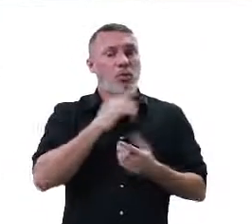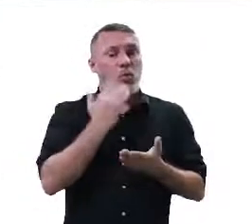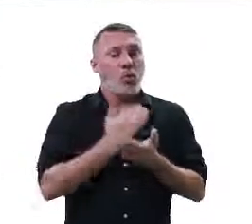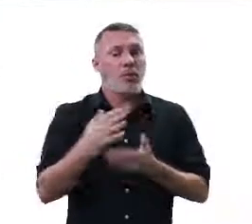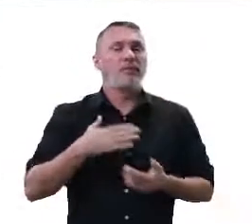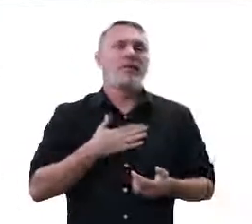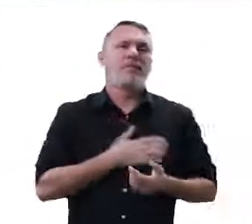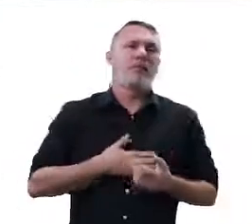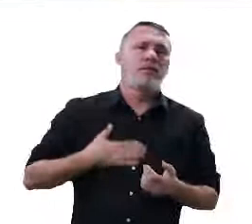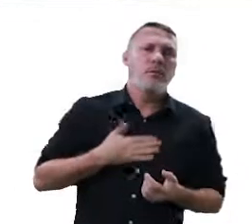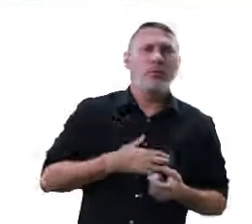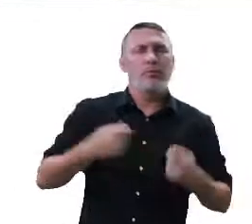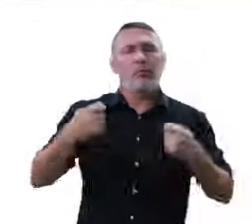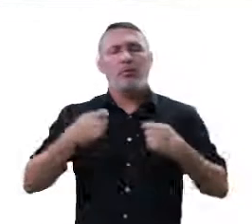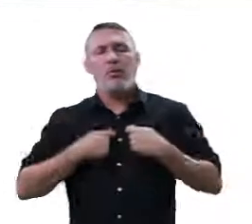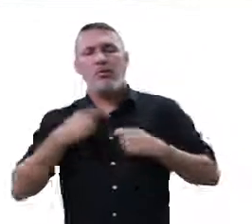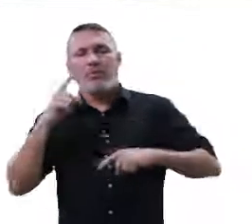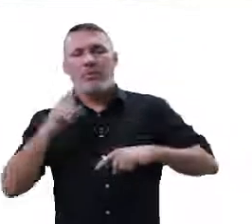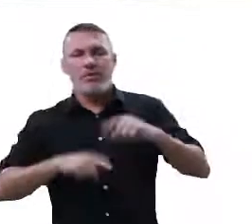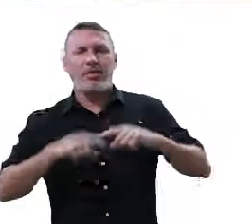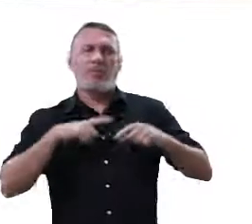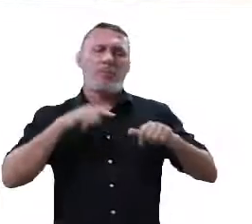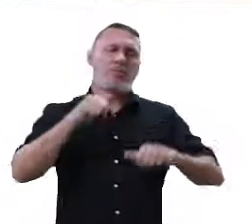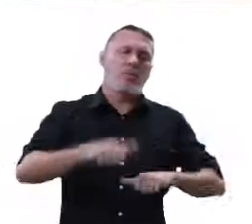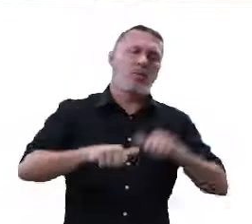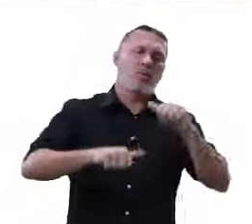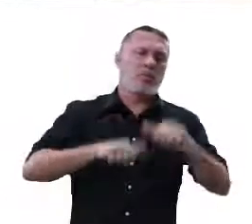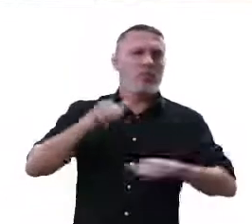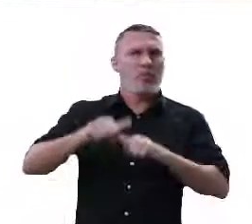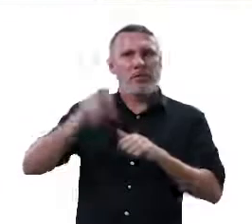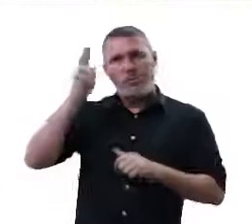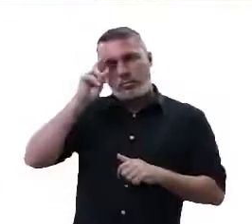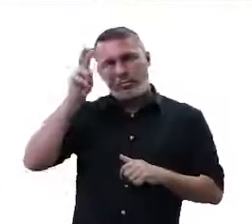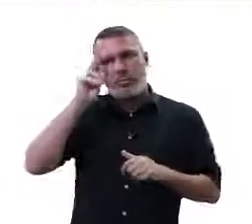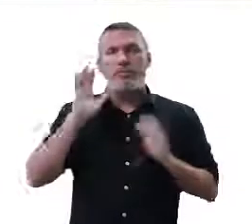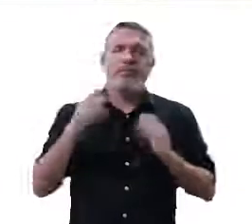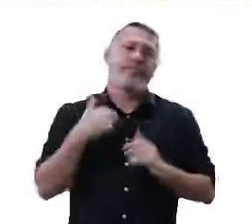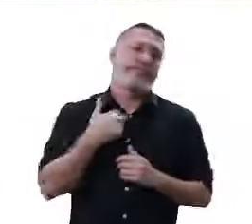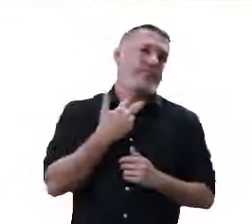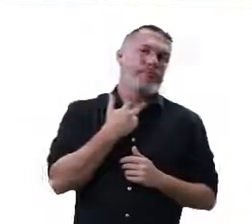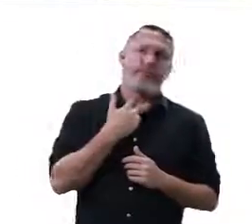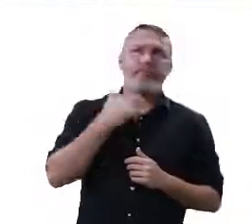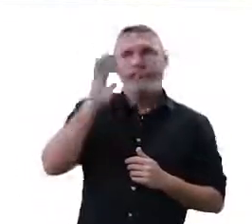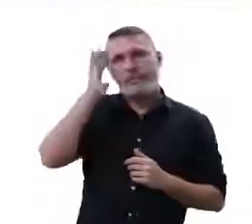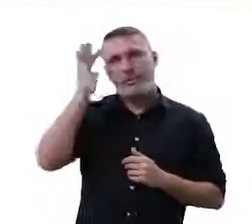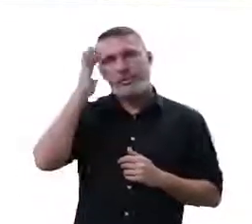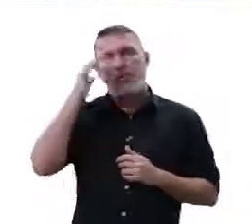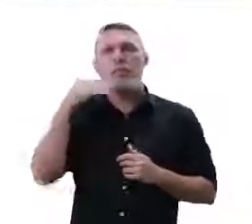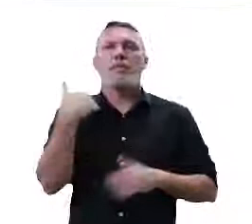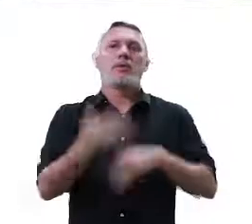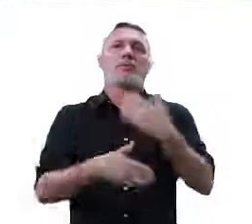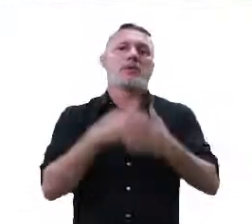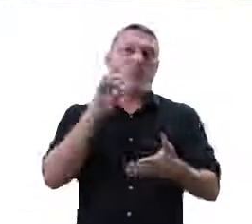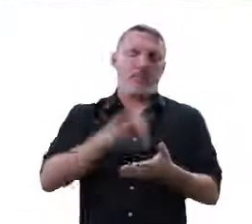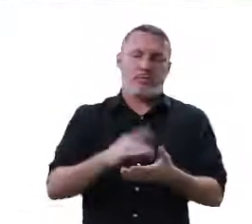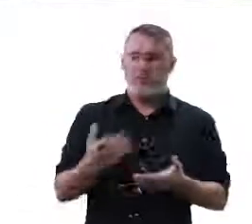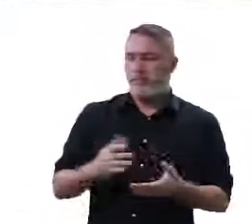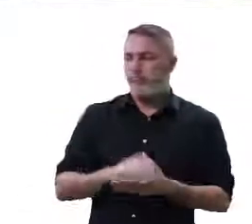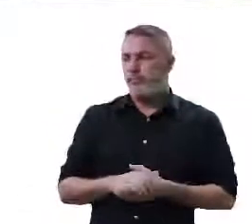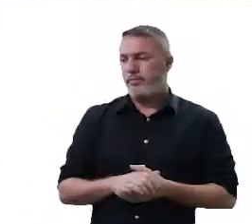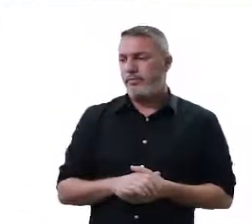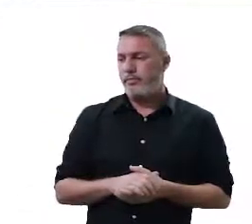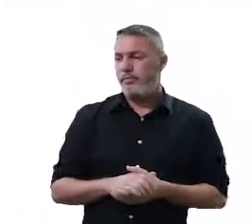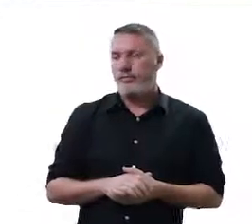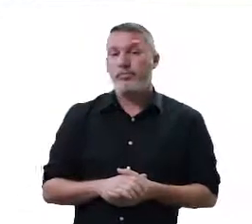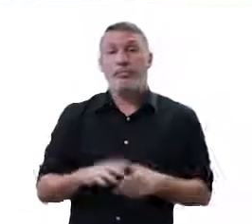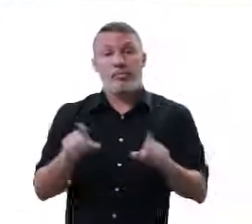das necessidades materiais, se transformando ao longo da história, então não posso pensar num processo de consolidação.